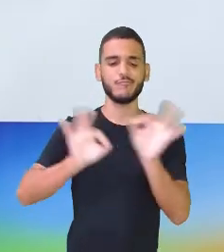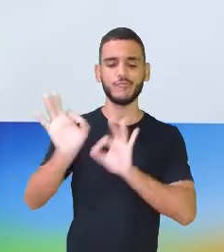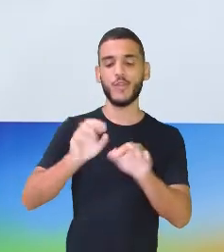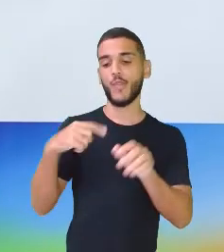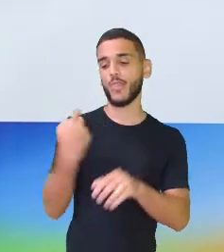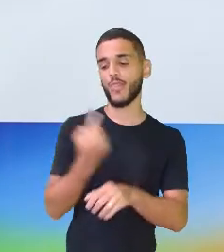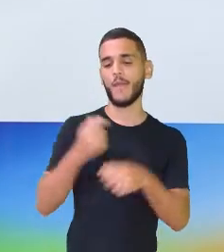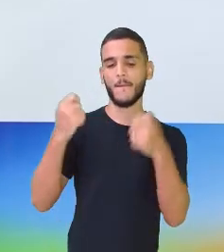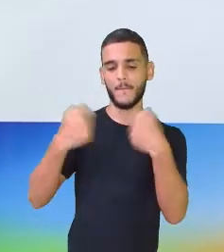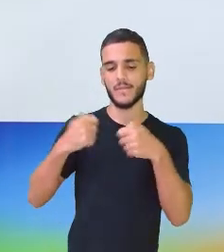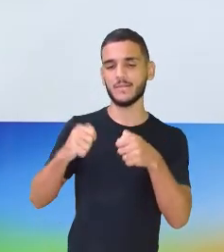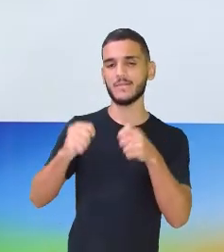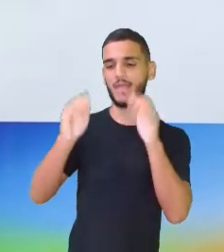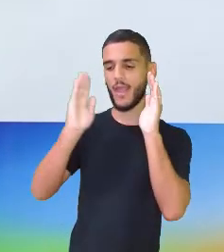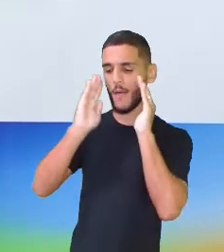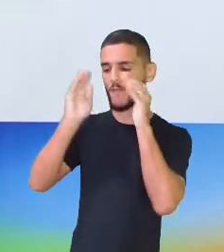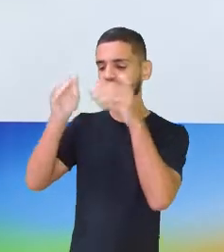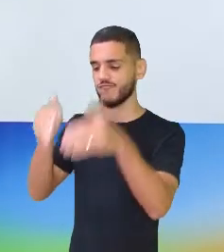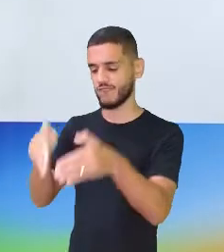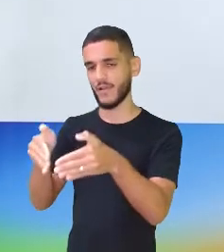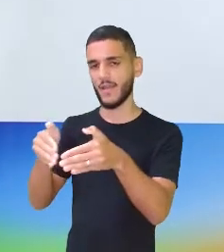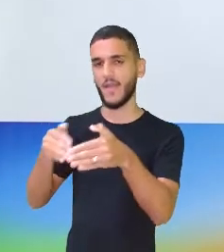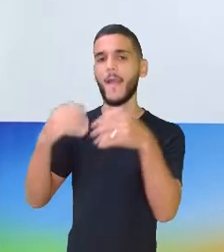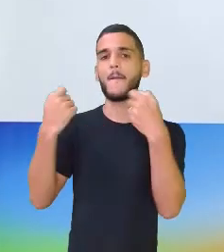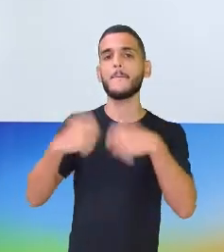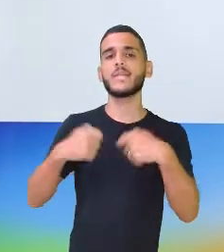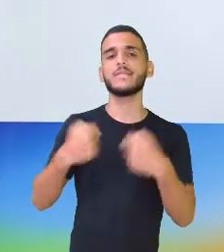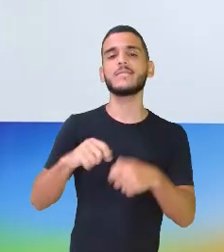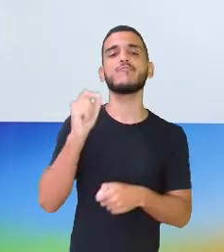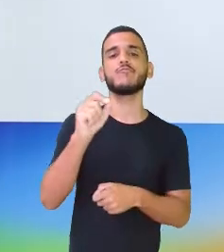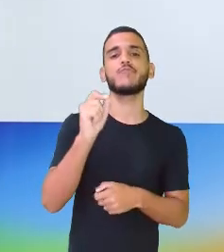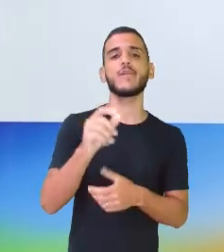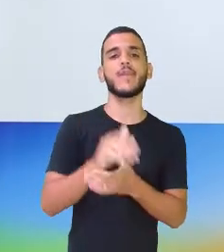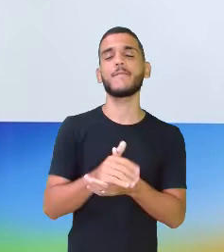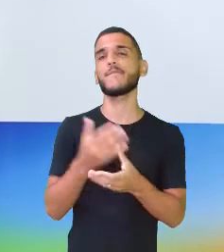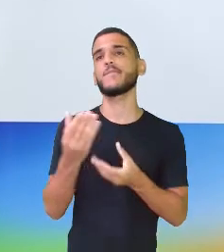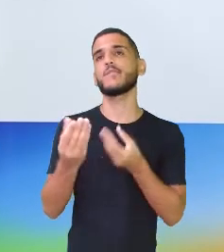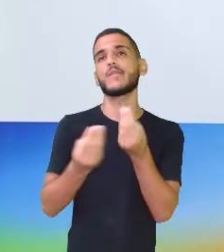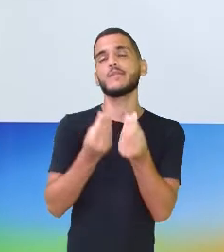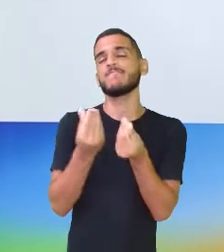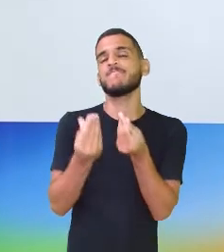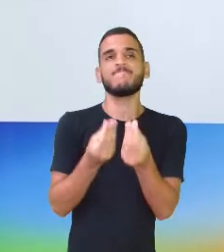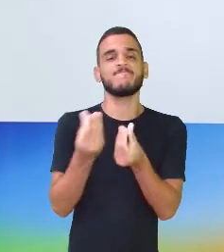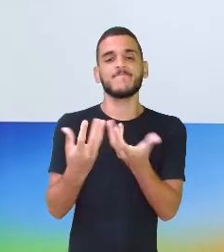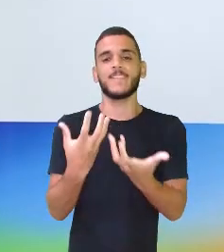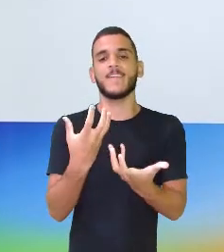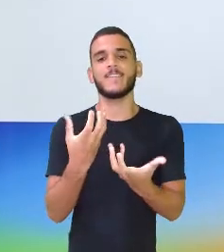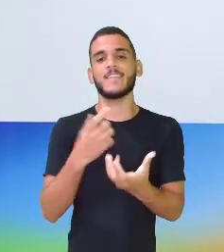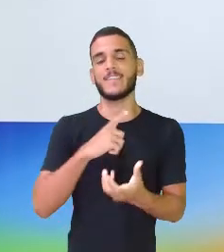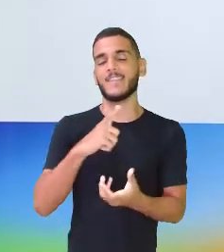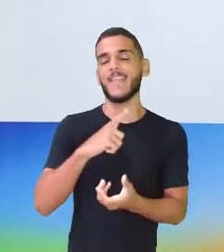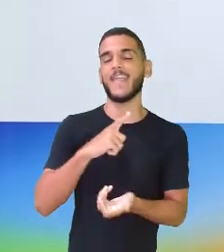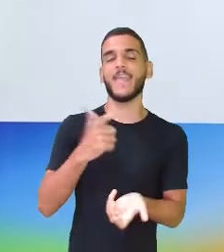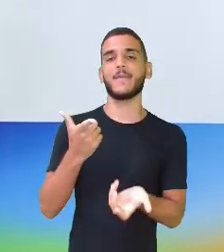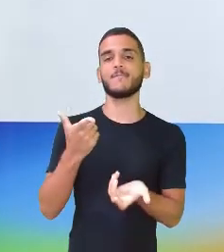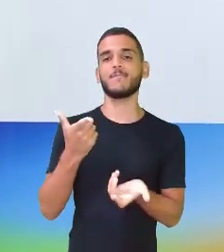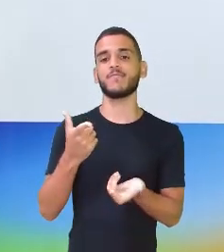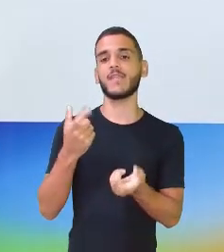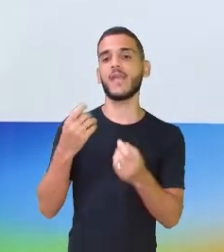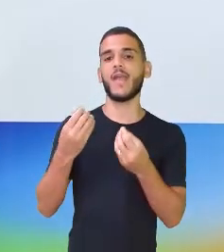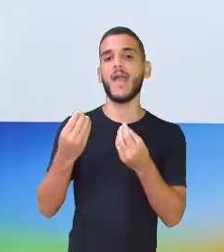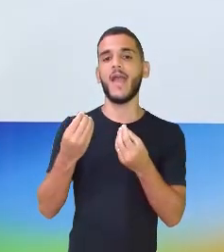prestar atenção, que a gente precisa considerar quando a gente vai estruturar o nosso plano de trabalho, tanto para a sala regular, quanto